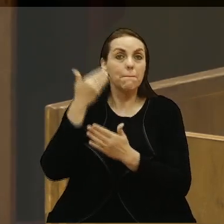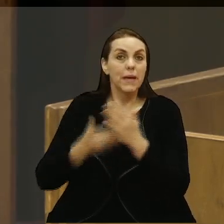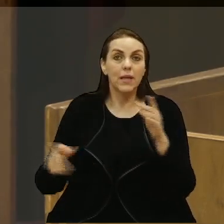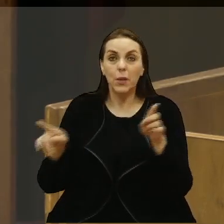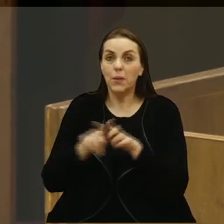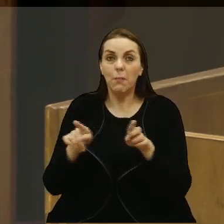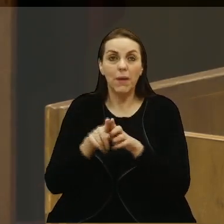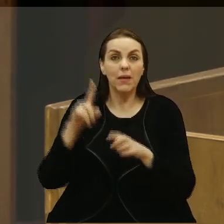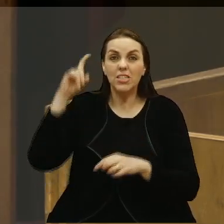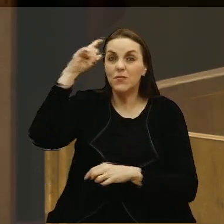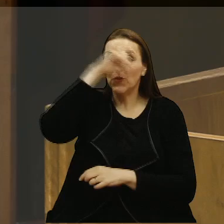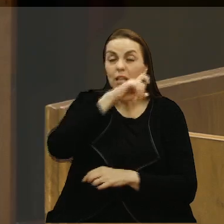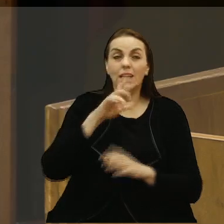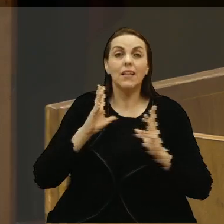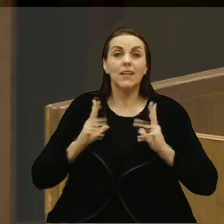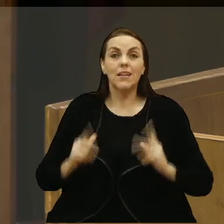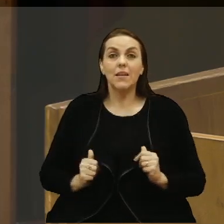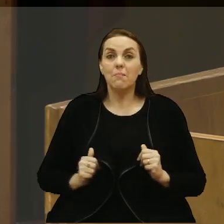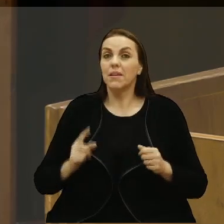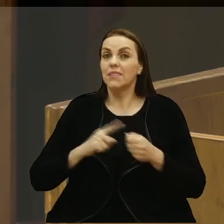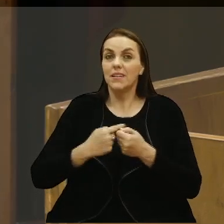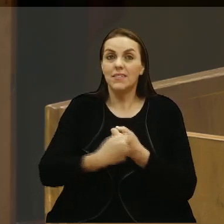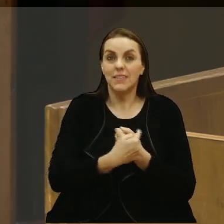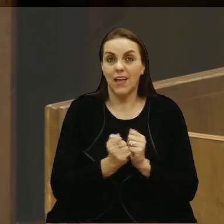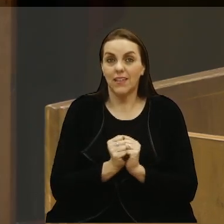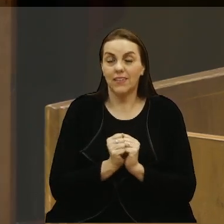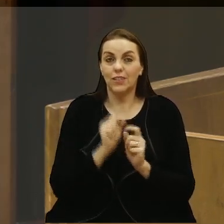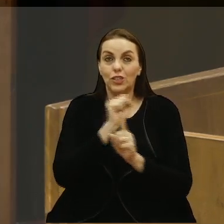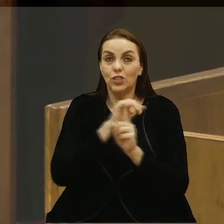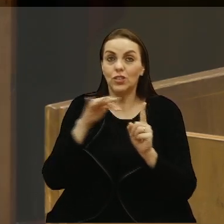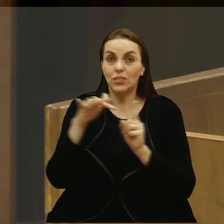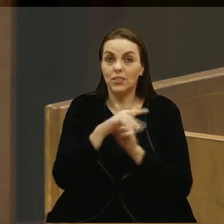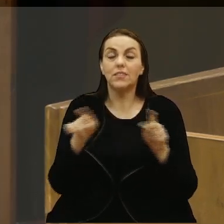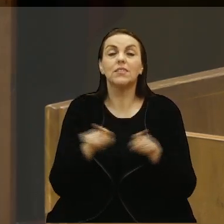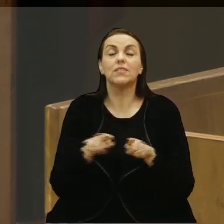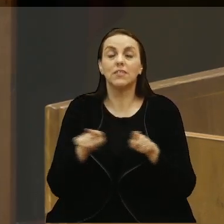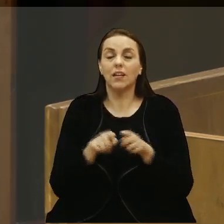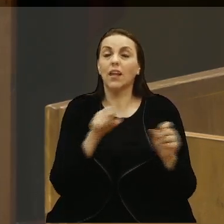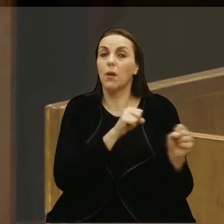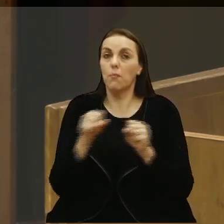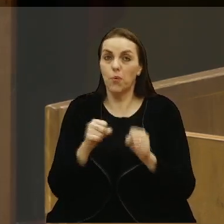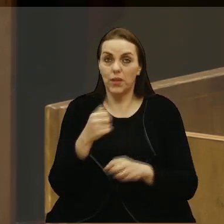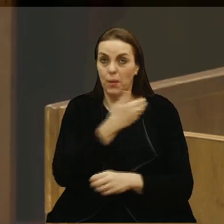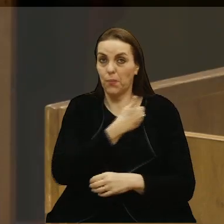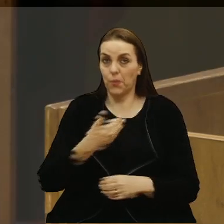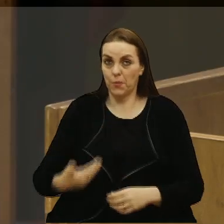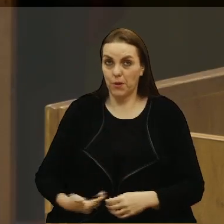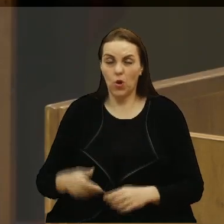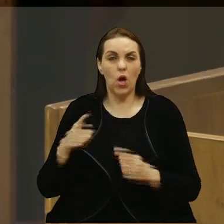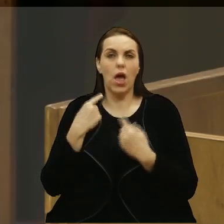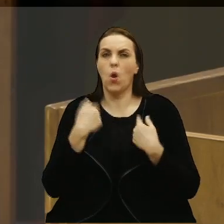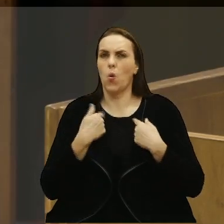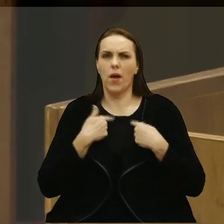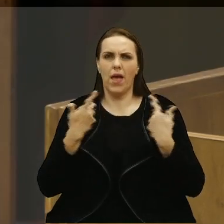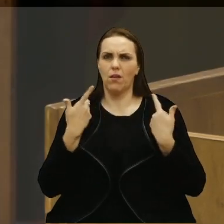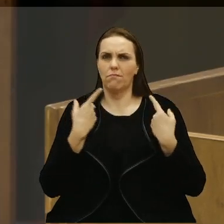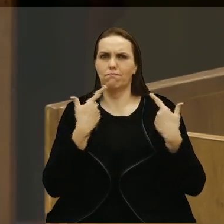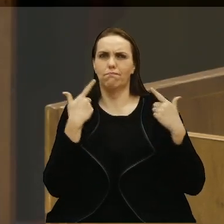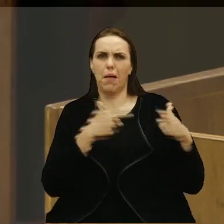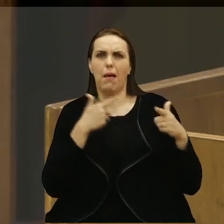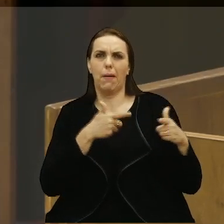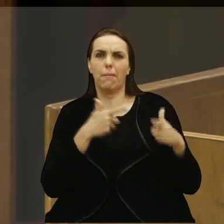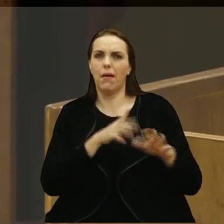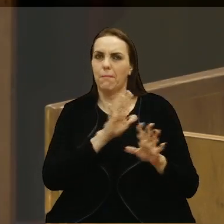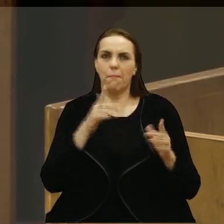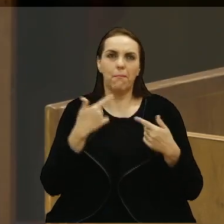urbana. Quando eu estou falando a sociedade, eu estou incluindo o poder público. Então aqui não é atacar, eu sempre falei com